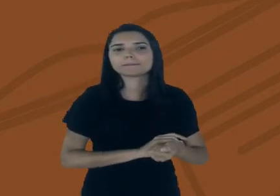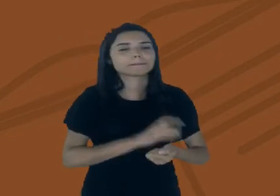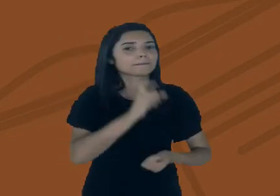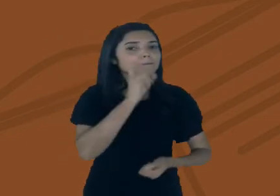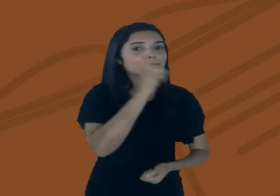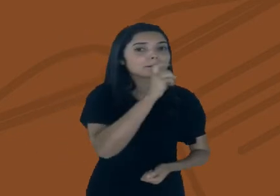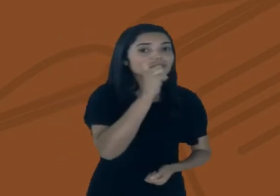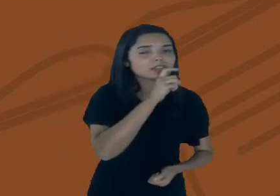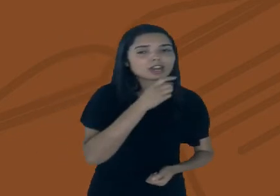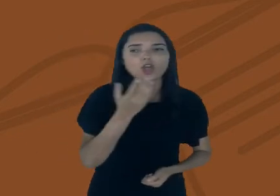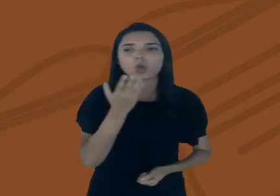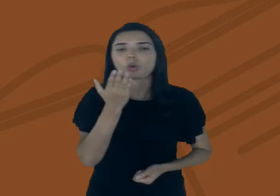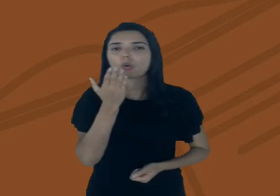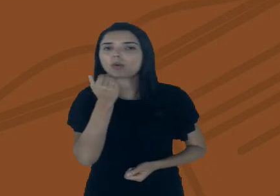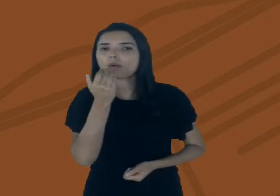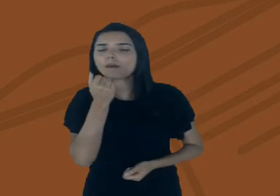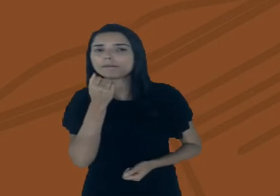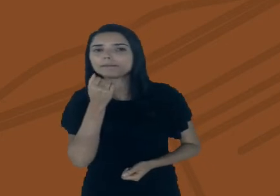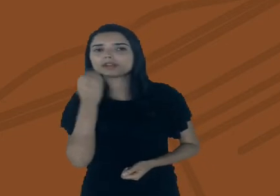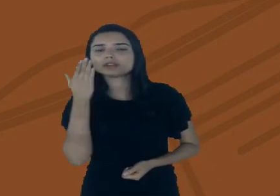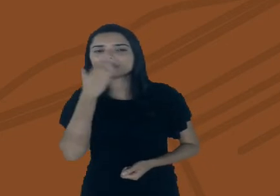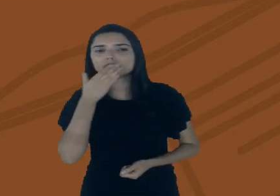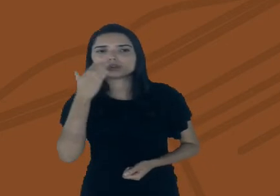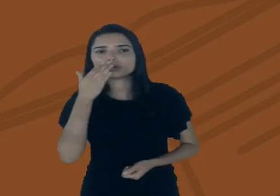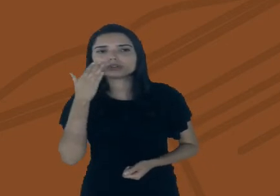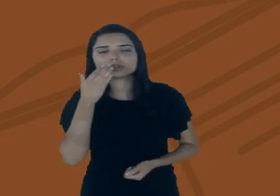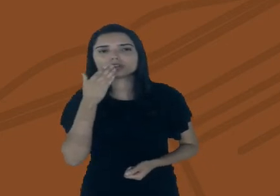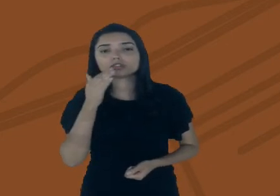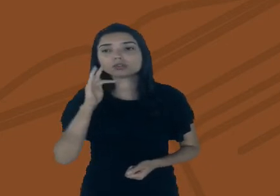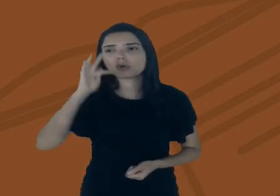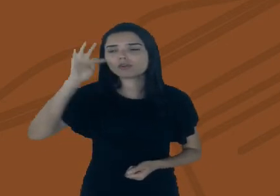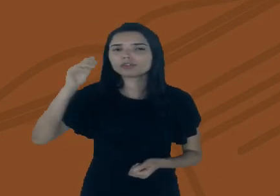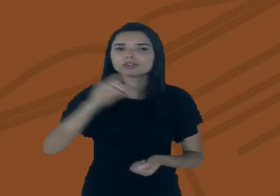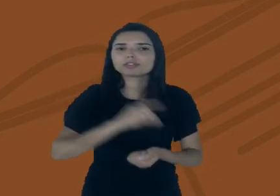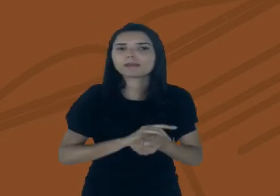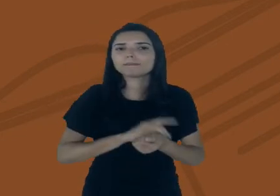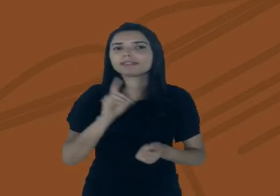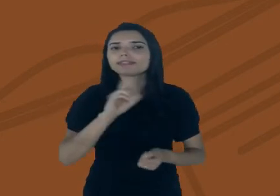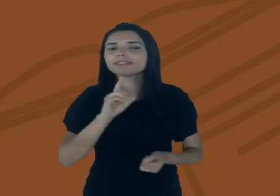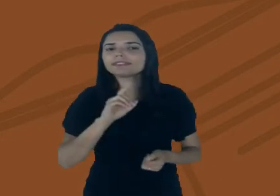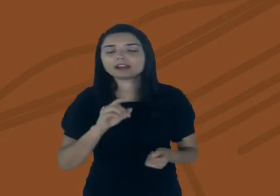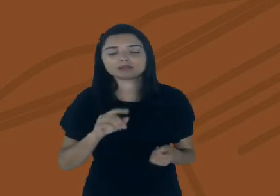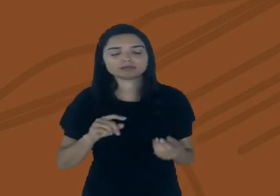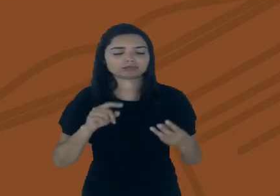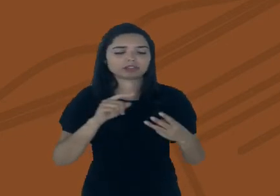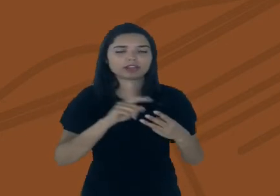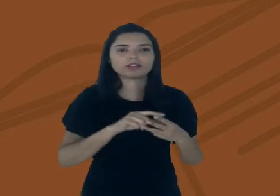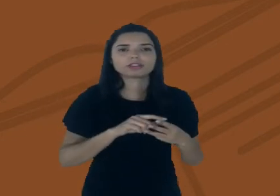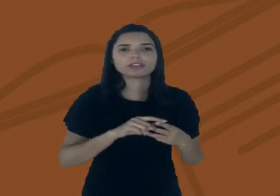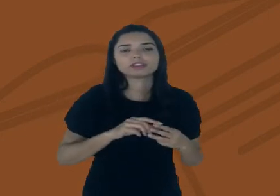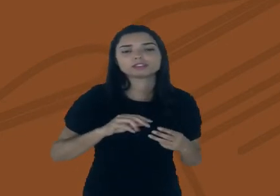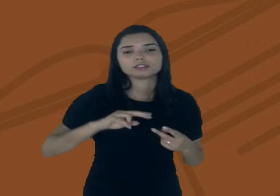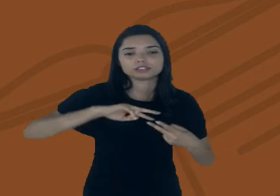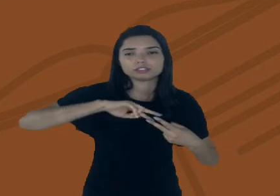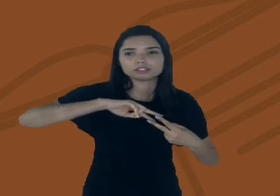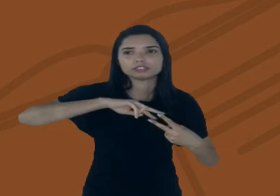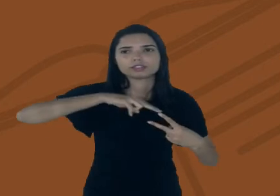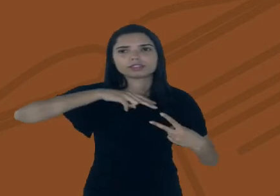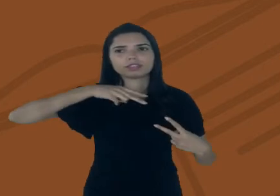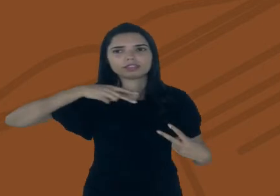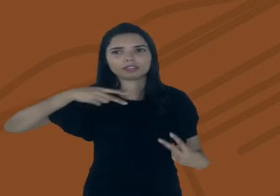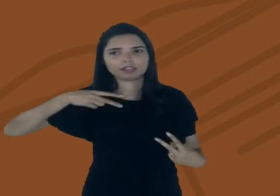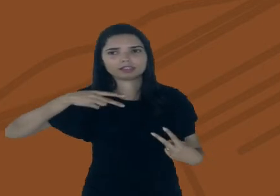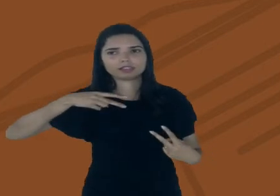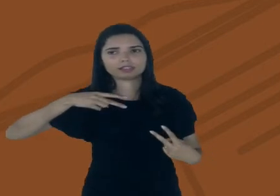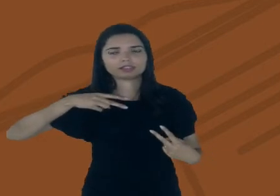diabetes. A doença tem como principais fatores de risco histórico familiar, obesidade e sedentarismo. Vamos lá. Não